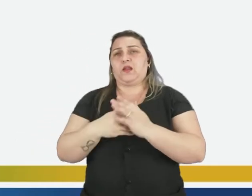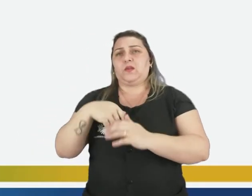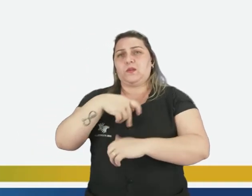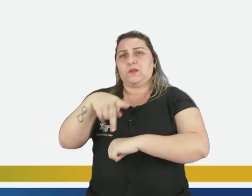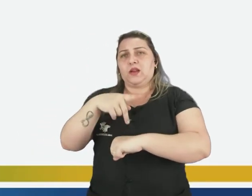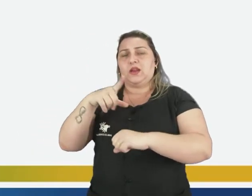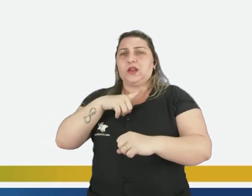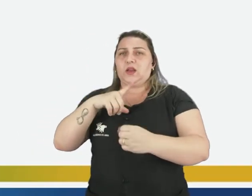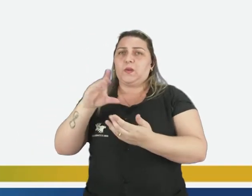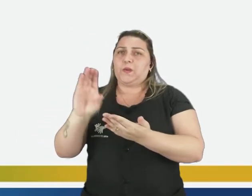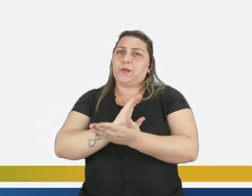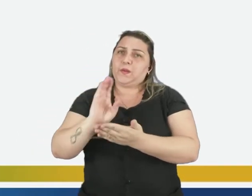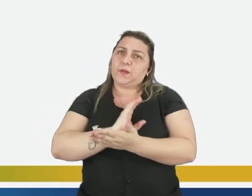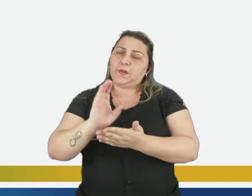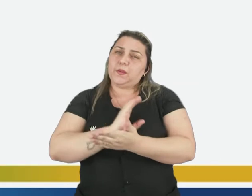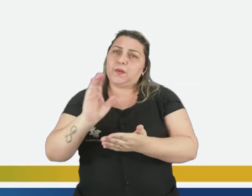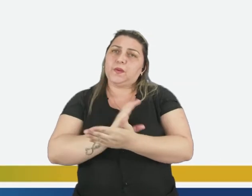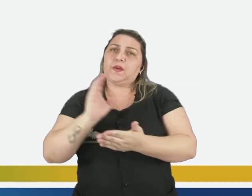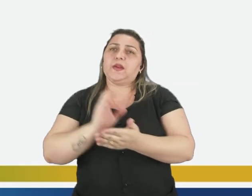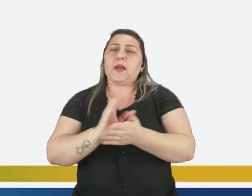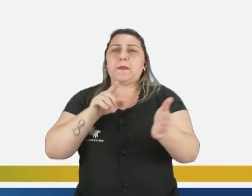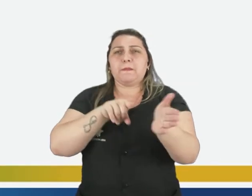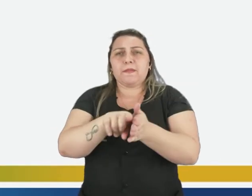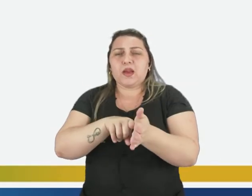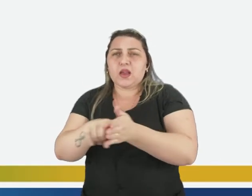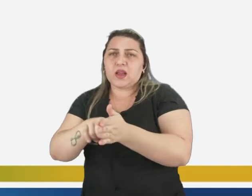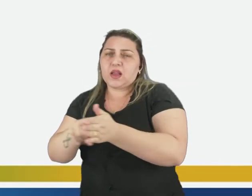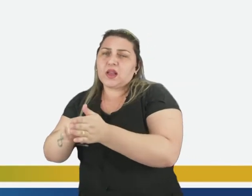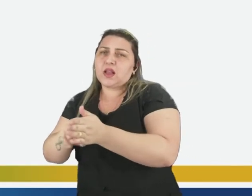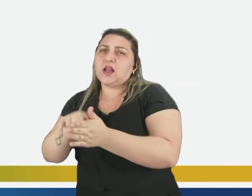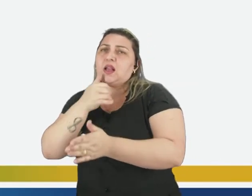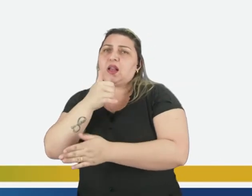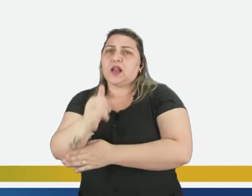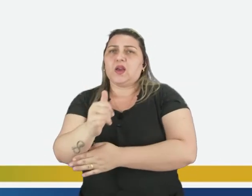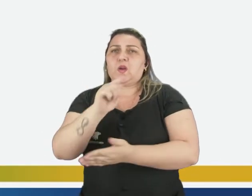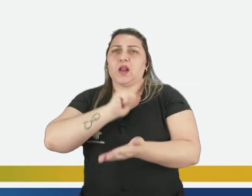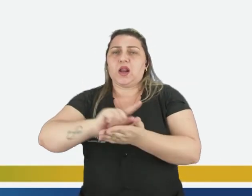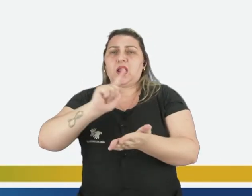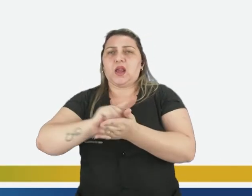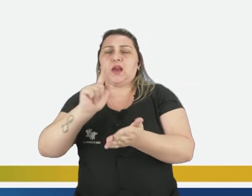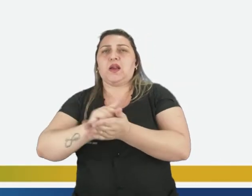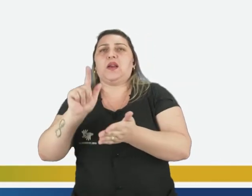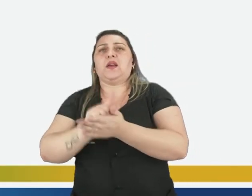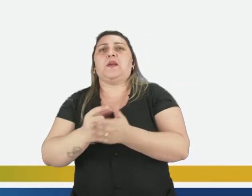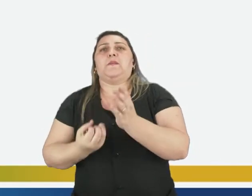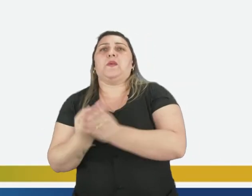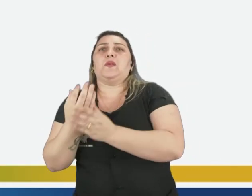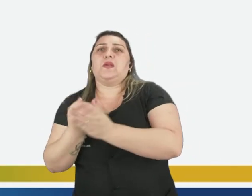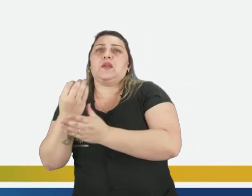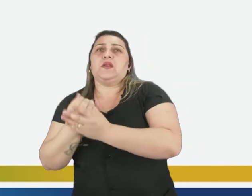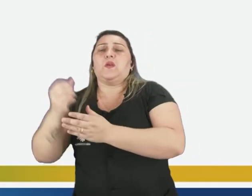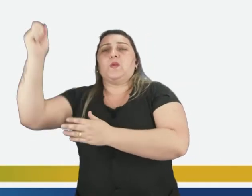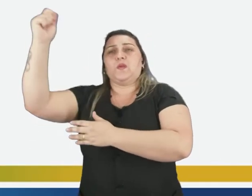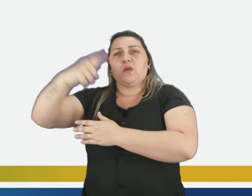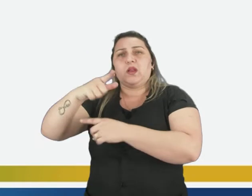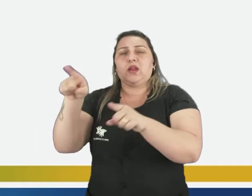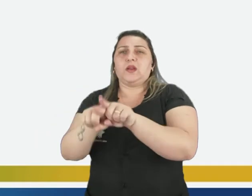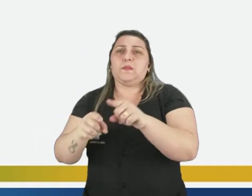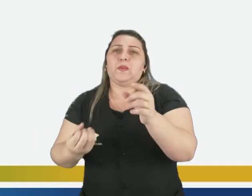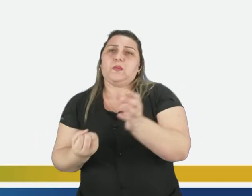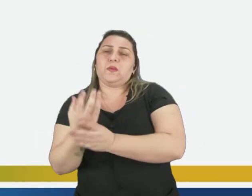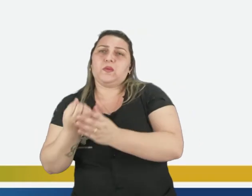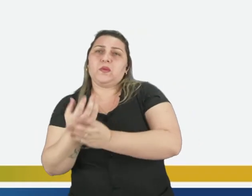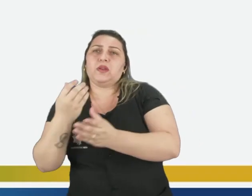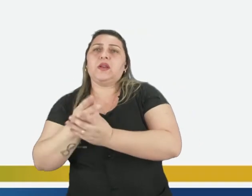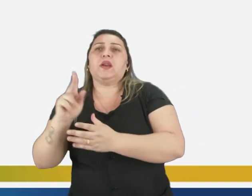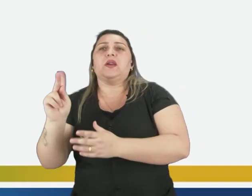tem investido bastante em pesquisas para a solução de energias limpas, como é o caso da produção de energia solar e produção